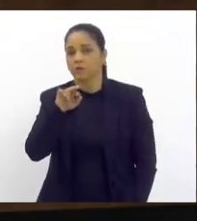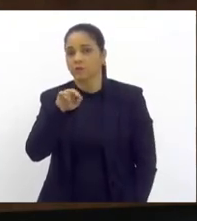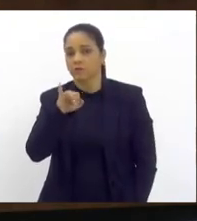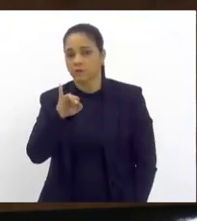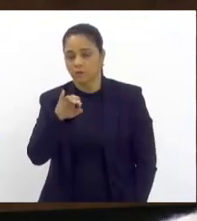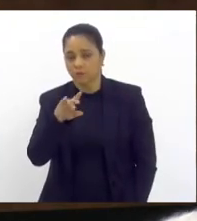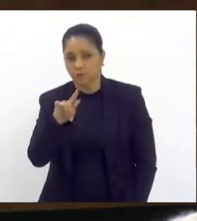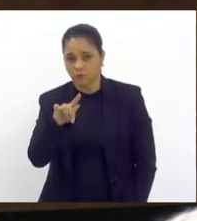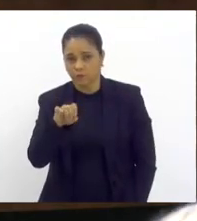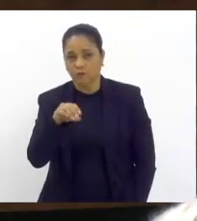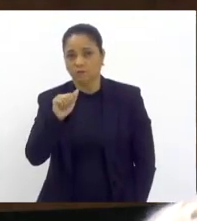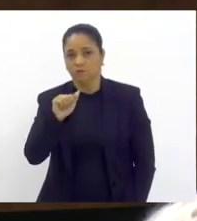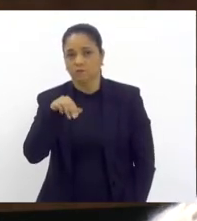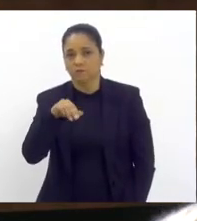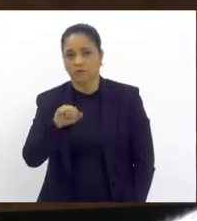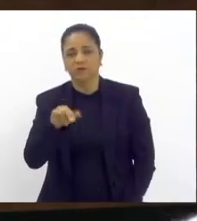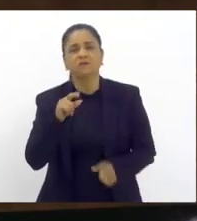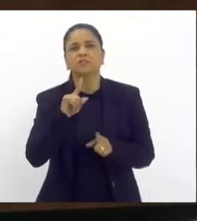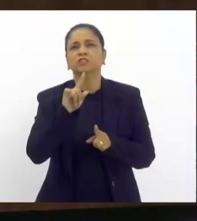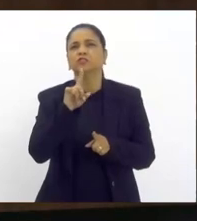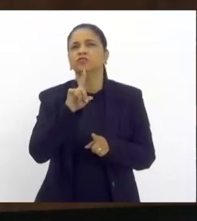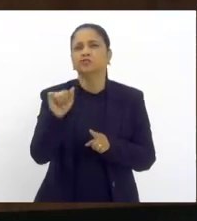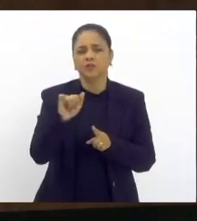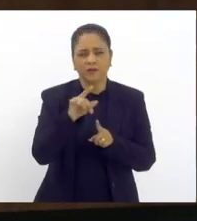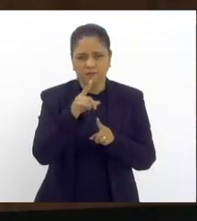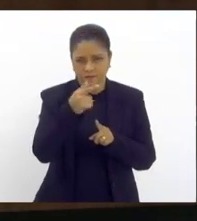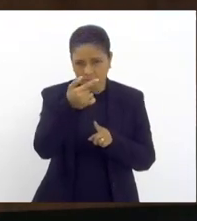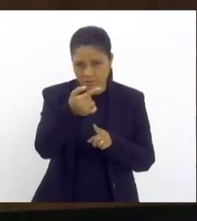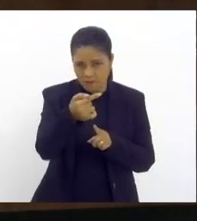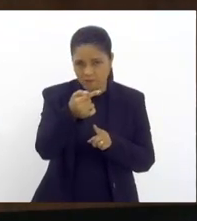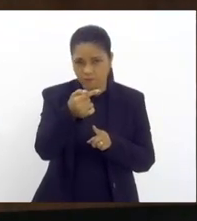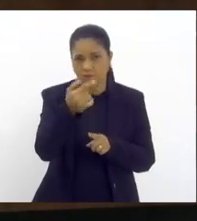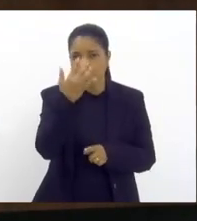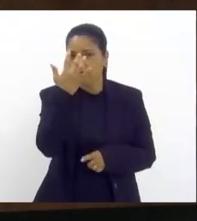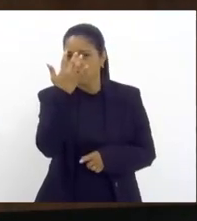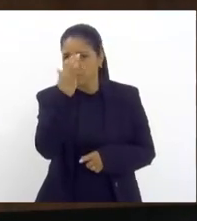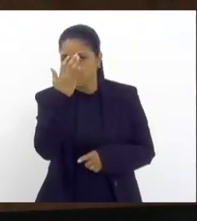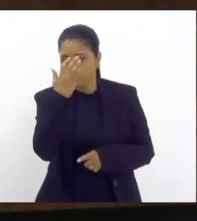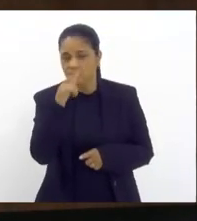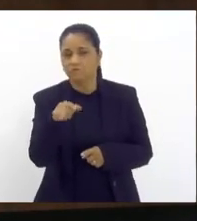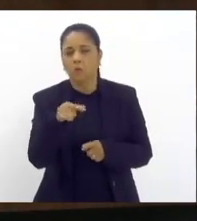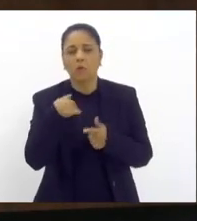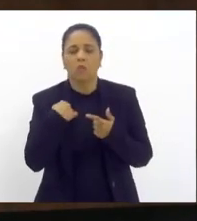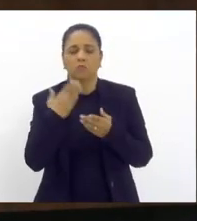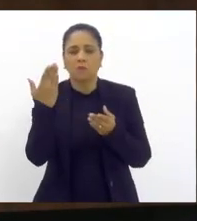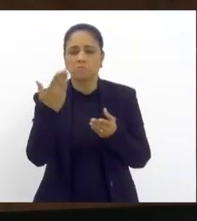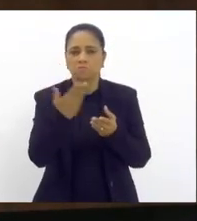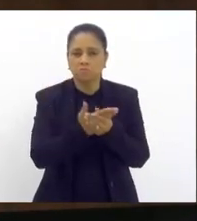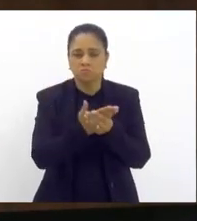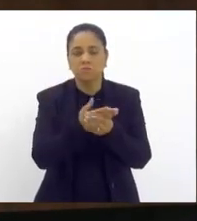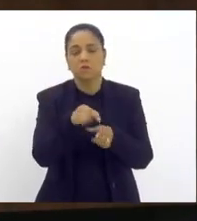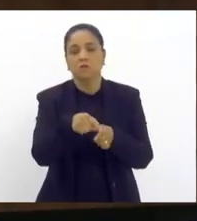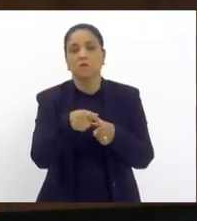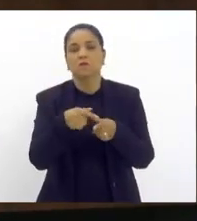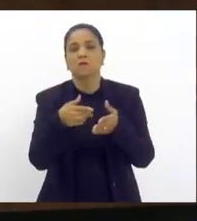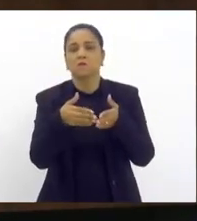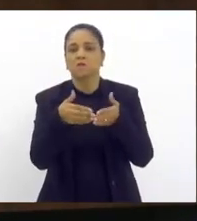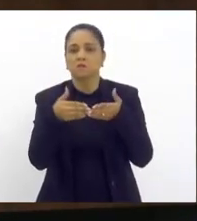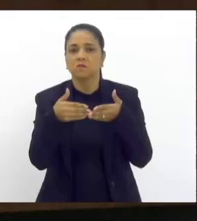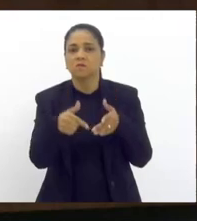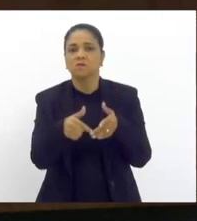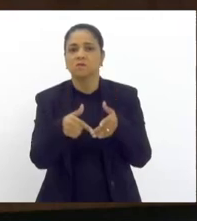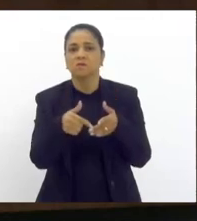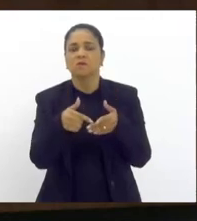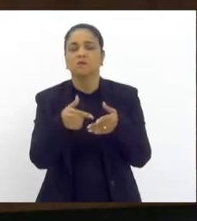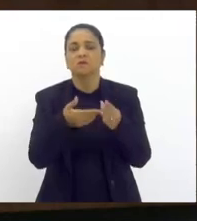destacar, é que no dia 7 de fevereiro eu dei entrada a um pedido de desarquivamento de praticamente